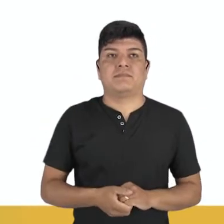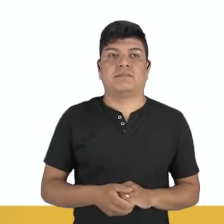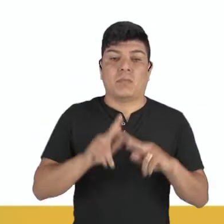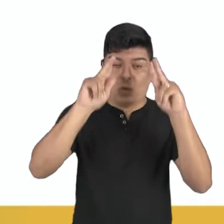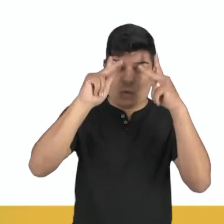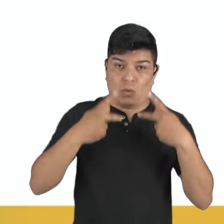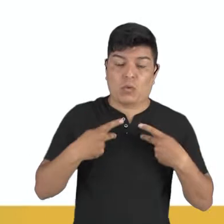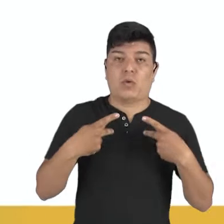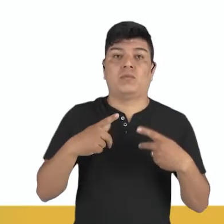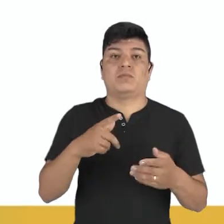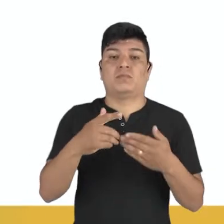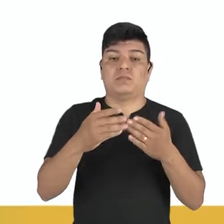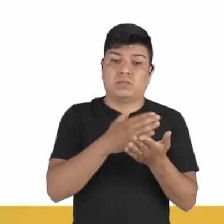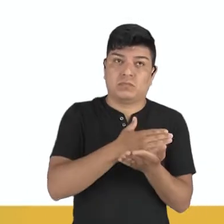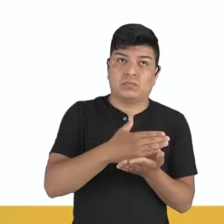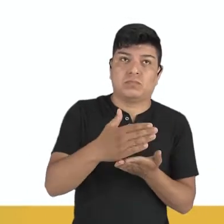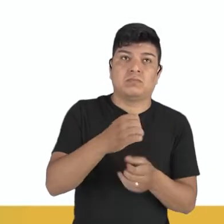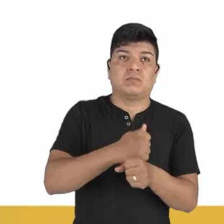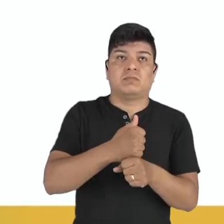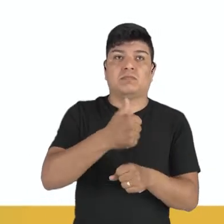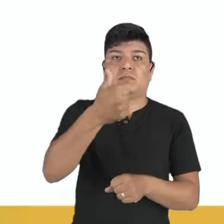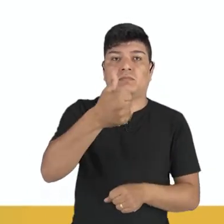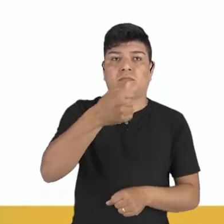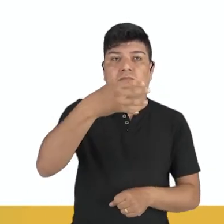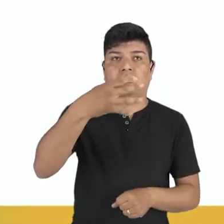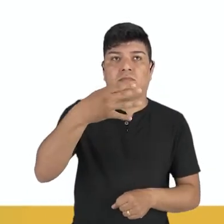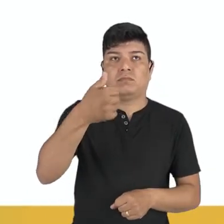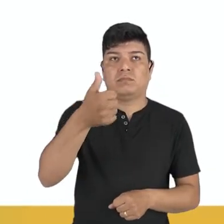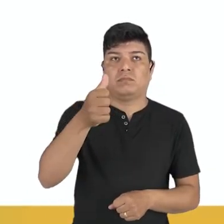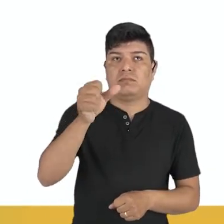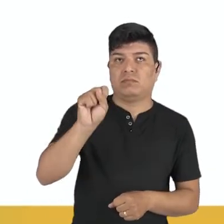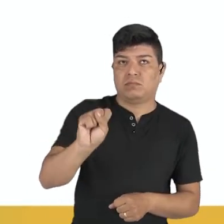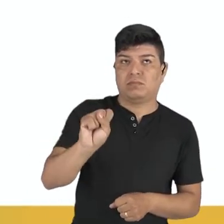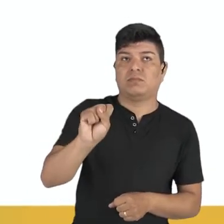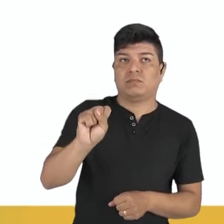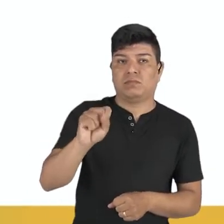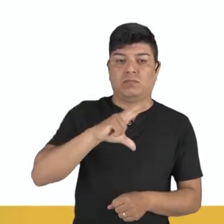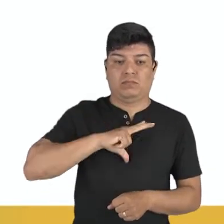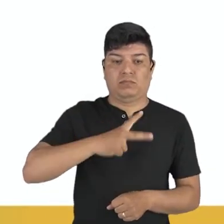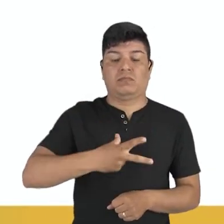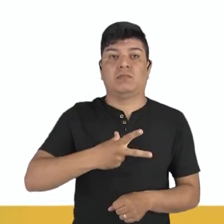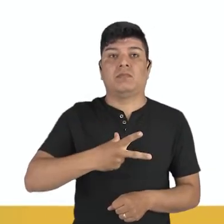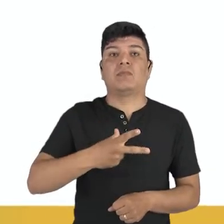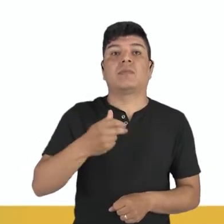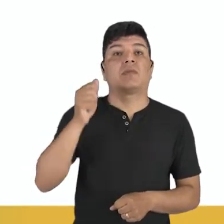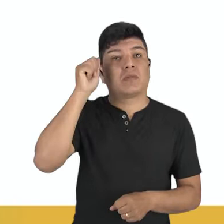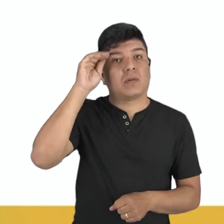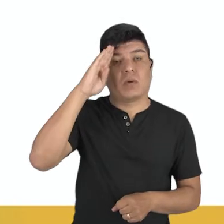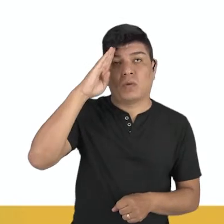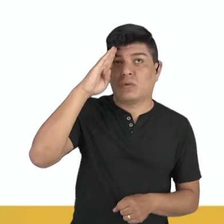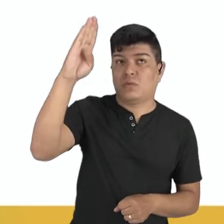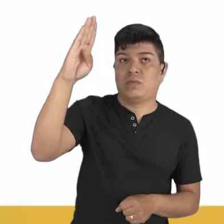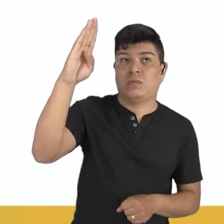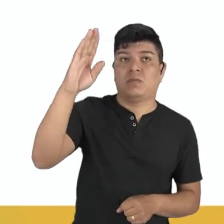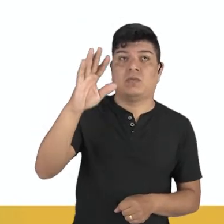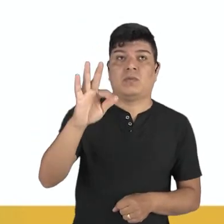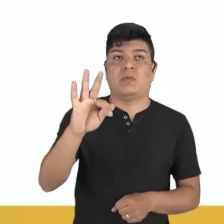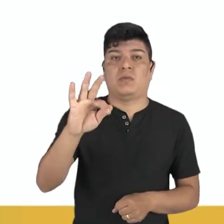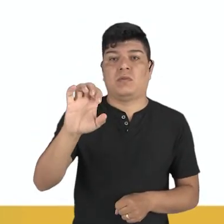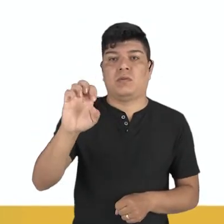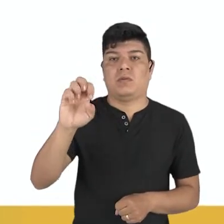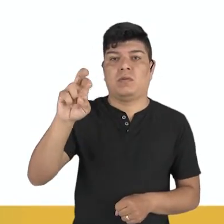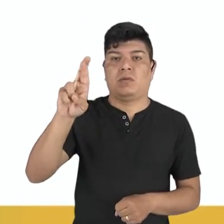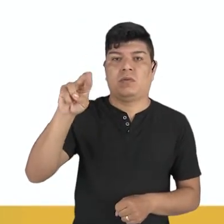humanismo começa aí 1418 em Portugal nosso autor principal aí eram Fernão